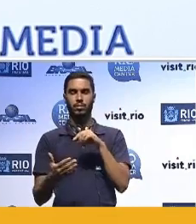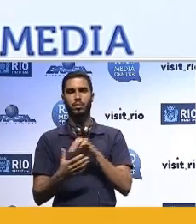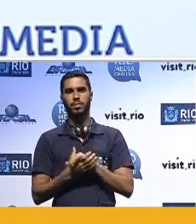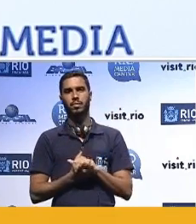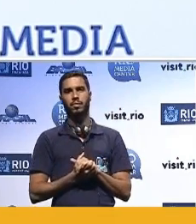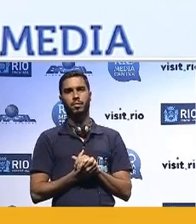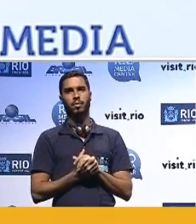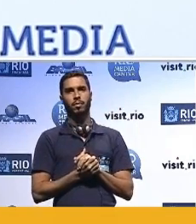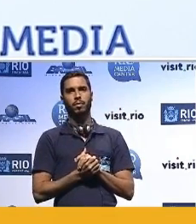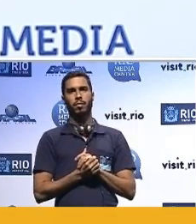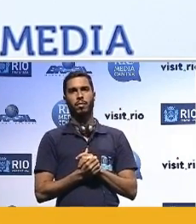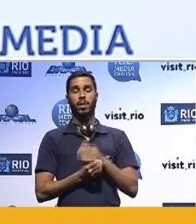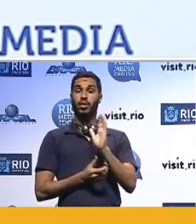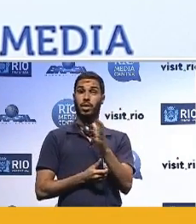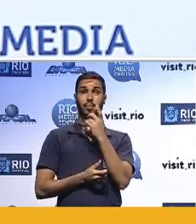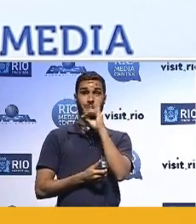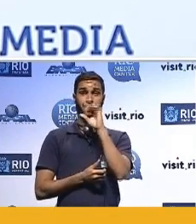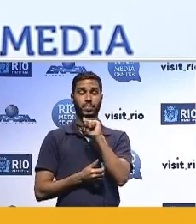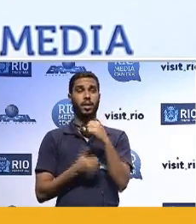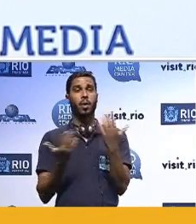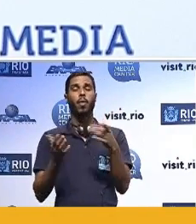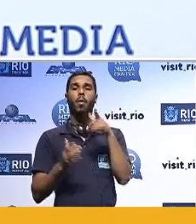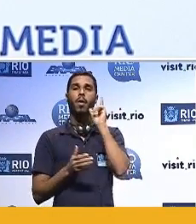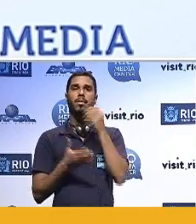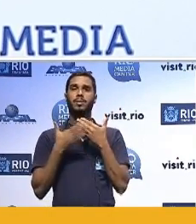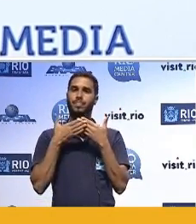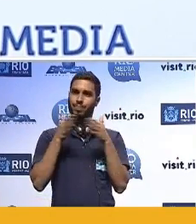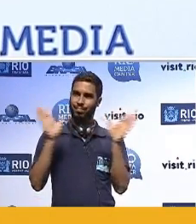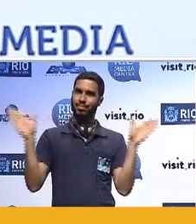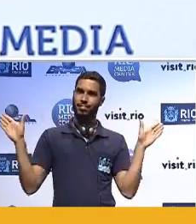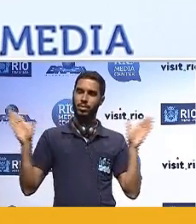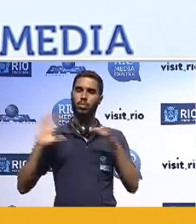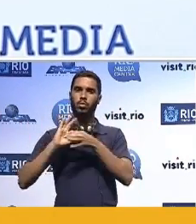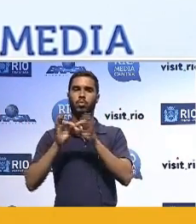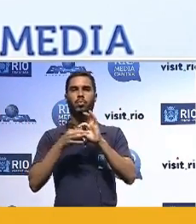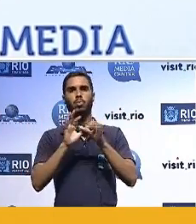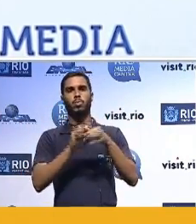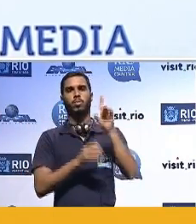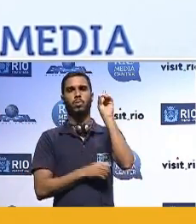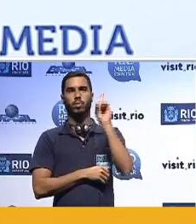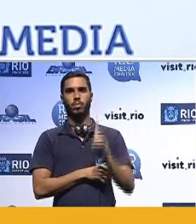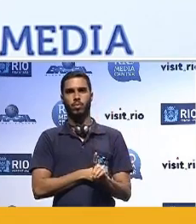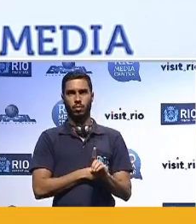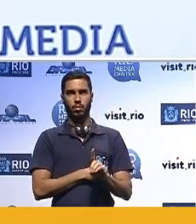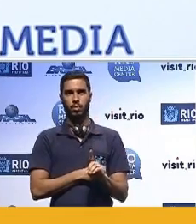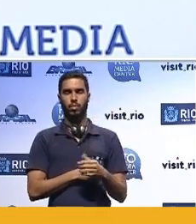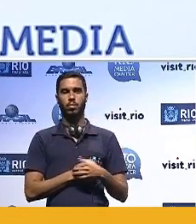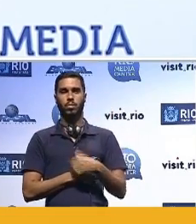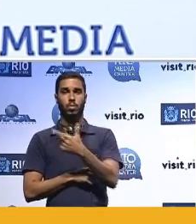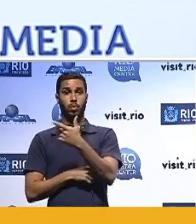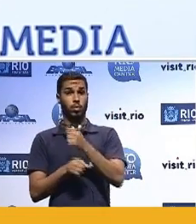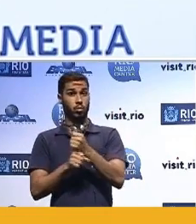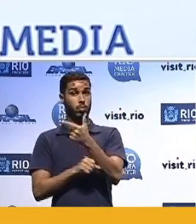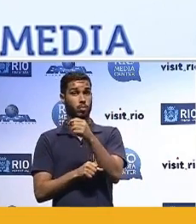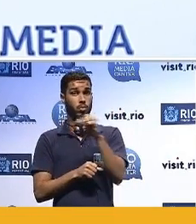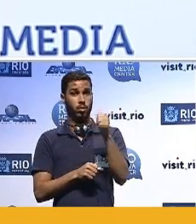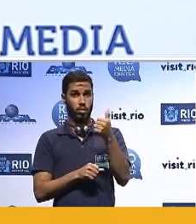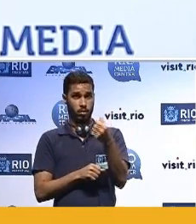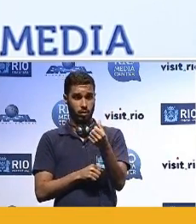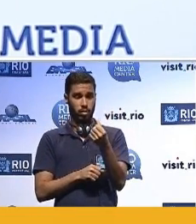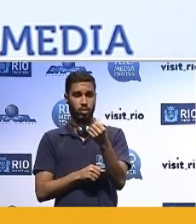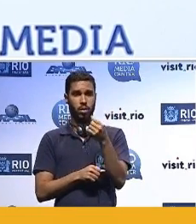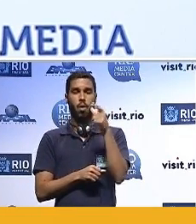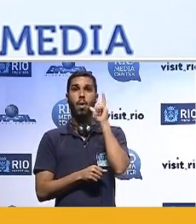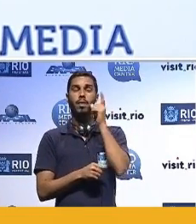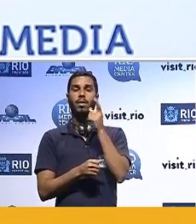Eu já dei o bom dia. Então, a abertura dos Jogos Paralímpicos de 2016 mostrou ontem, né, mais uma